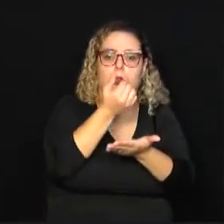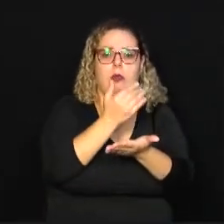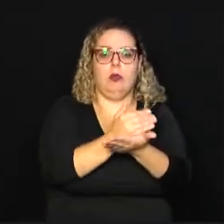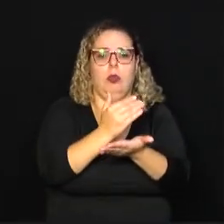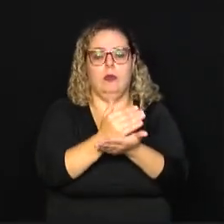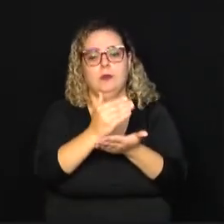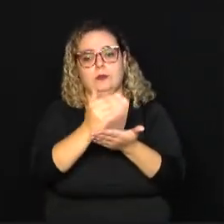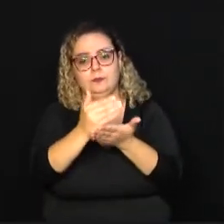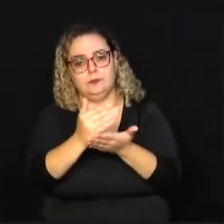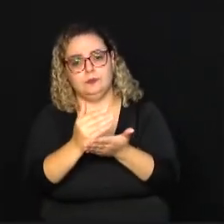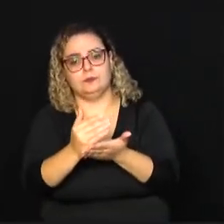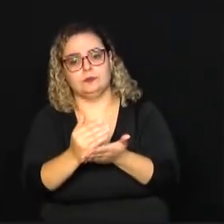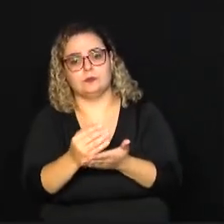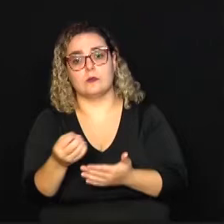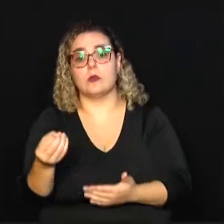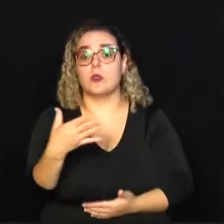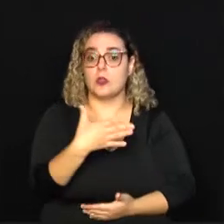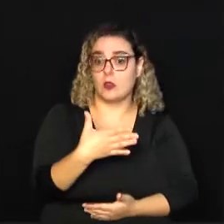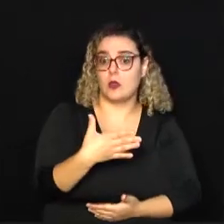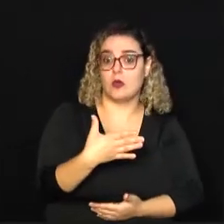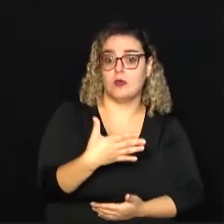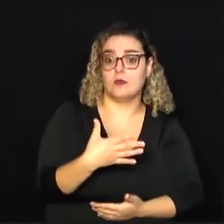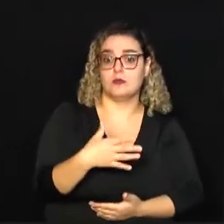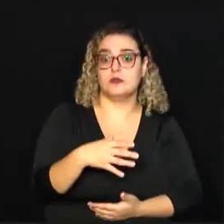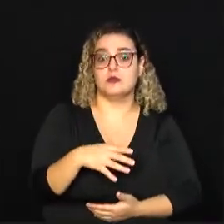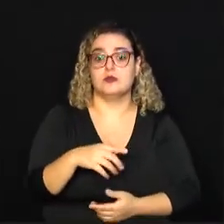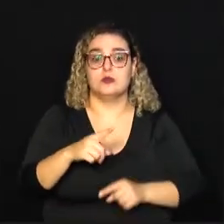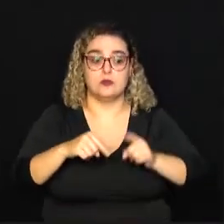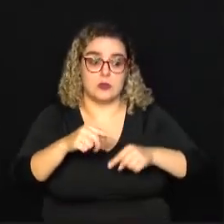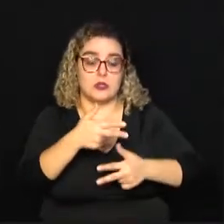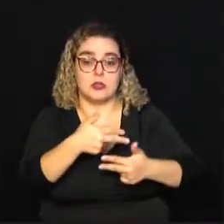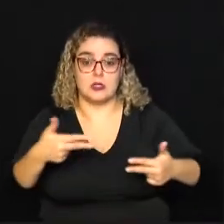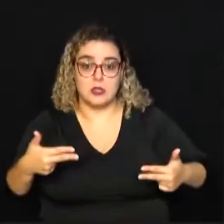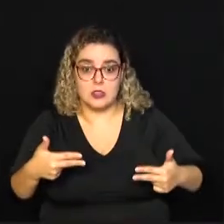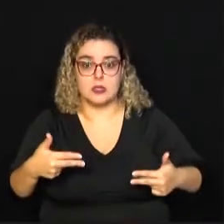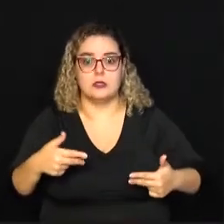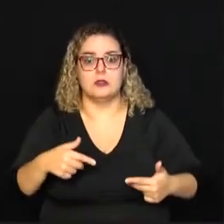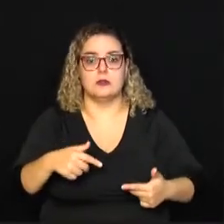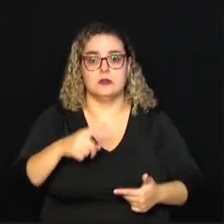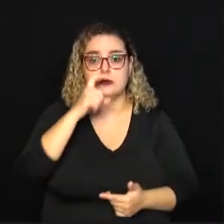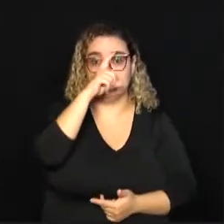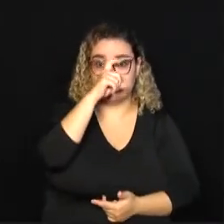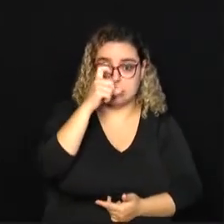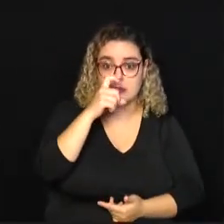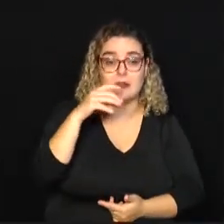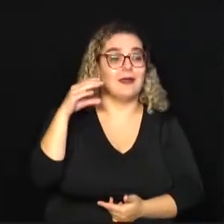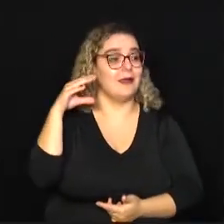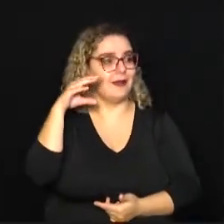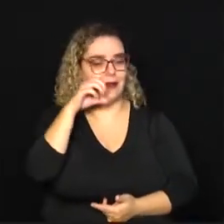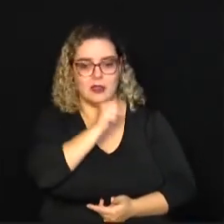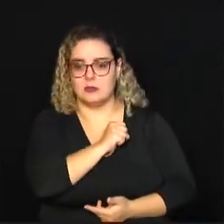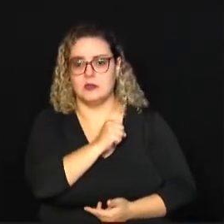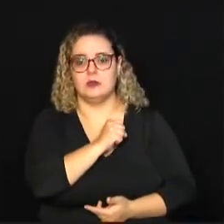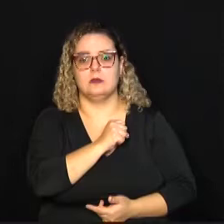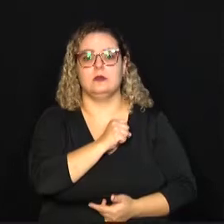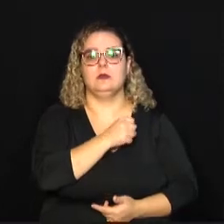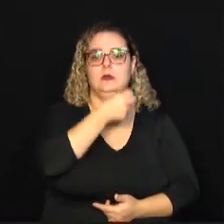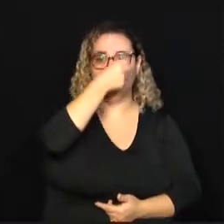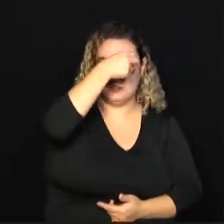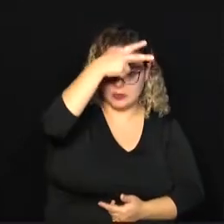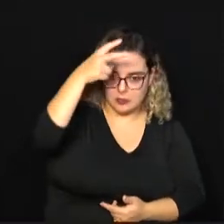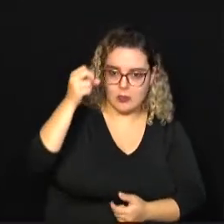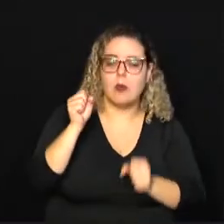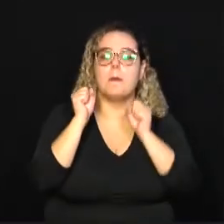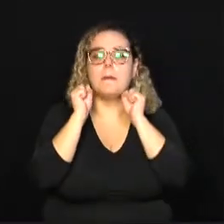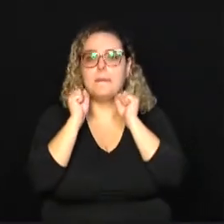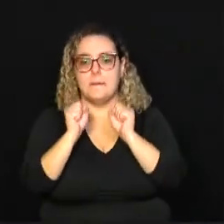abertura de novos equipamentos hospitalares com destinação emergencial imediata de verbas para que a prefeitura possa abrir, possa